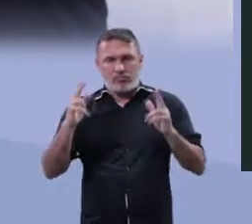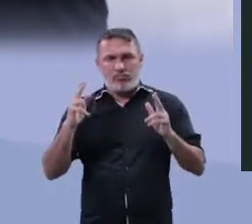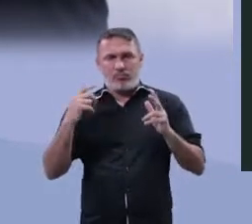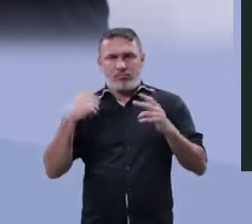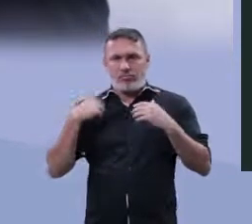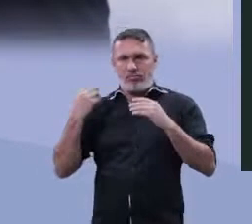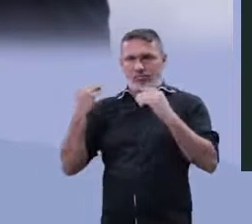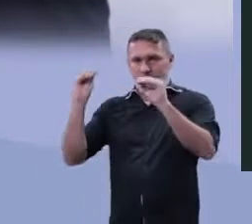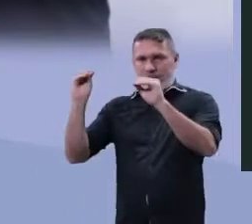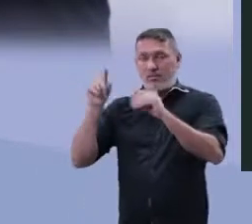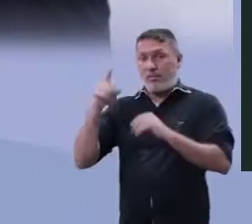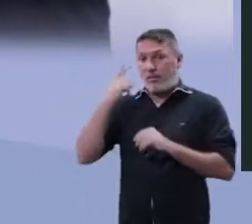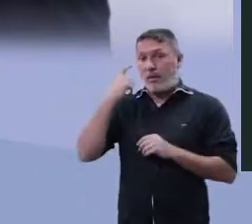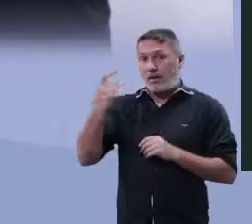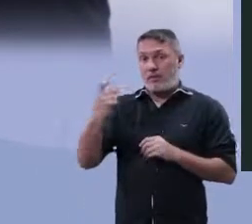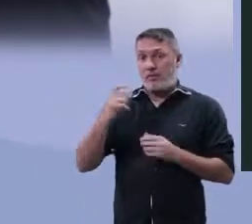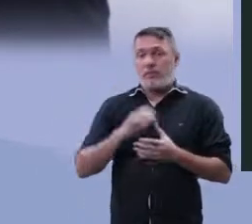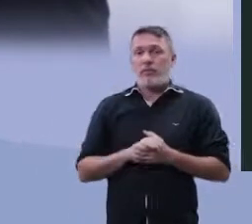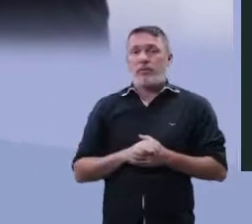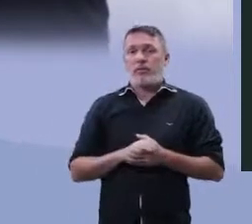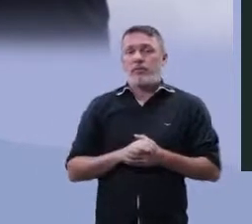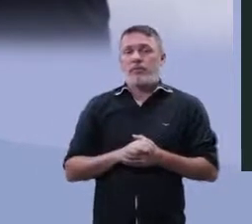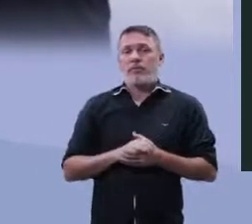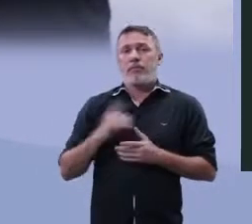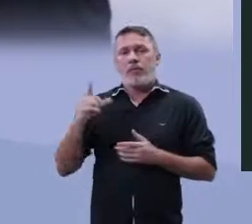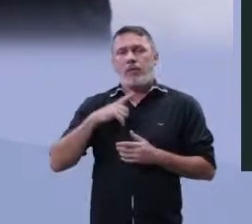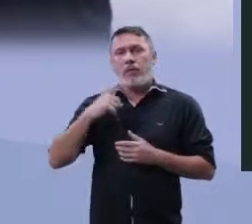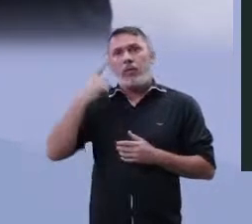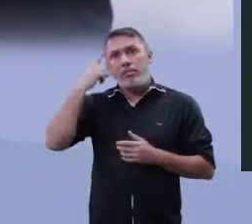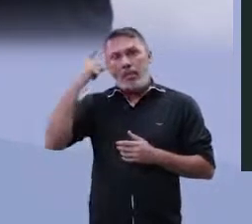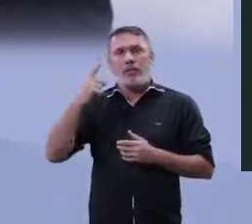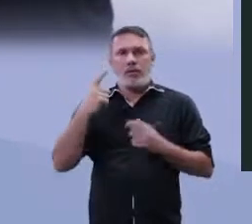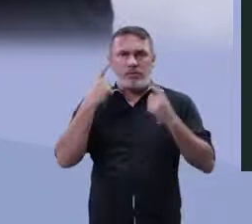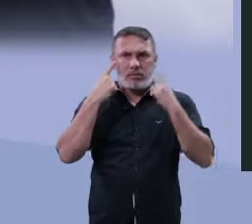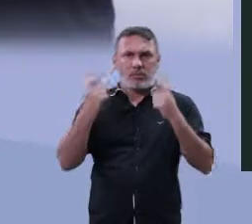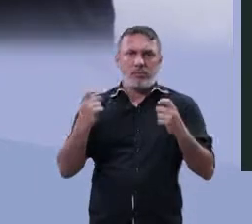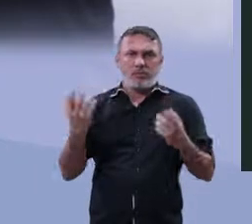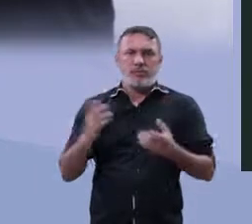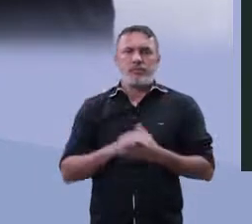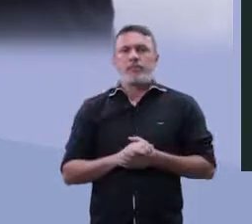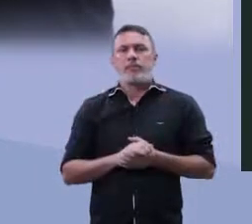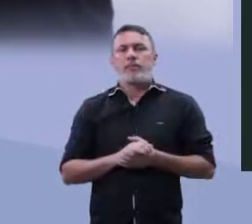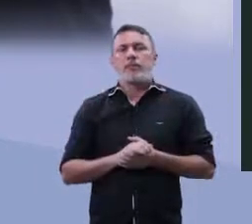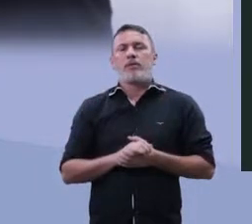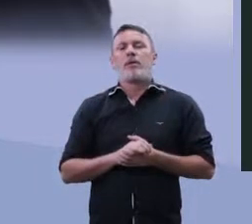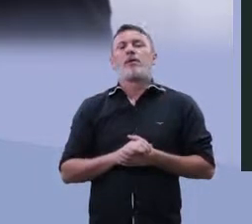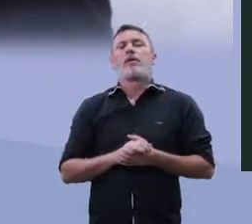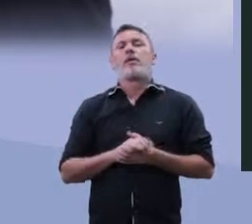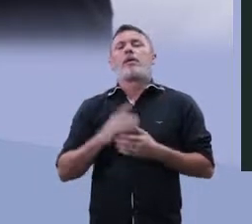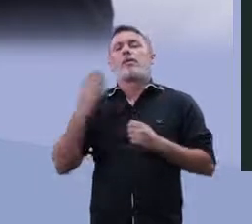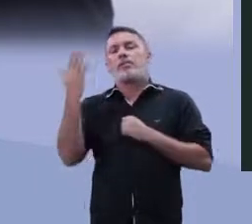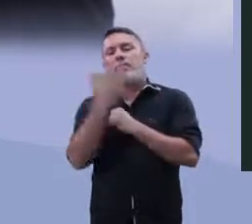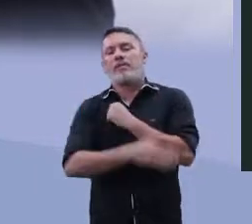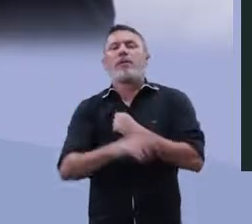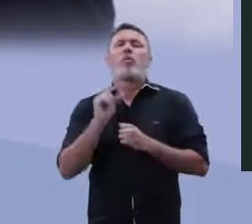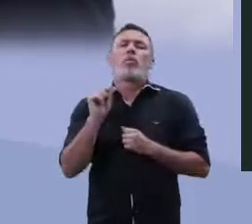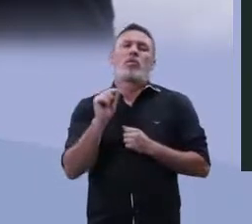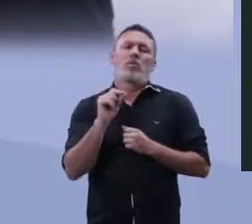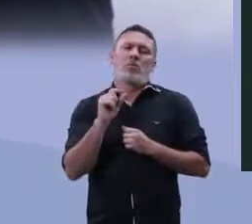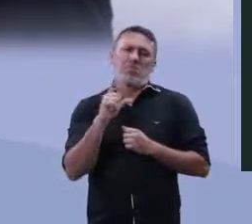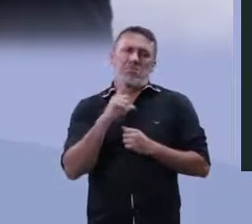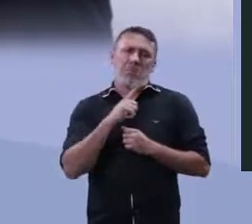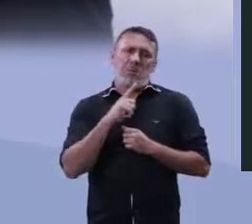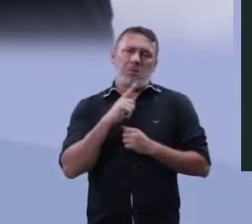Tem um trecho que é bastante interessante, né? A ideia é bastante interessante. Ele vai defender